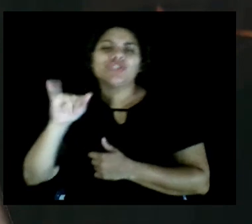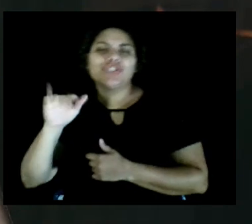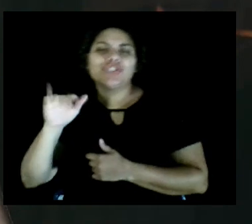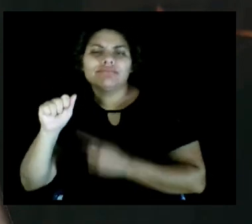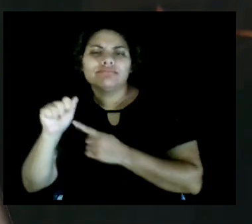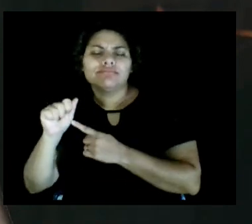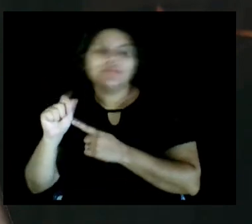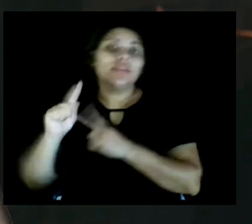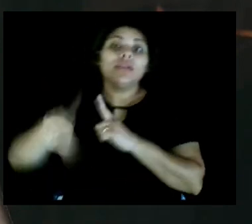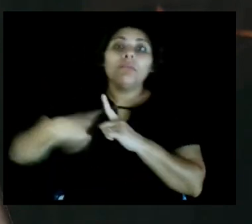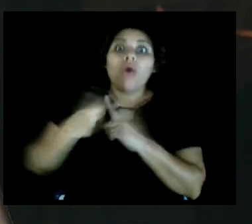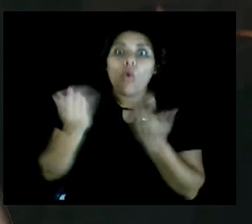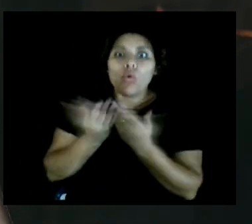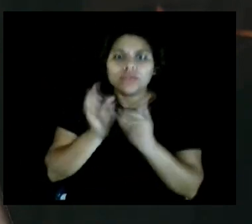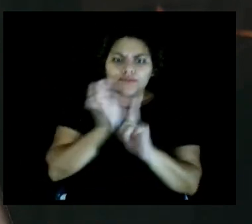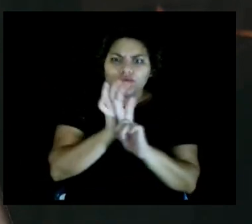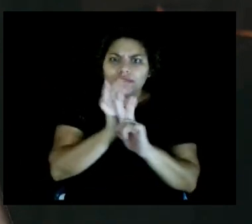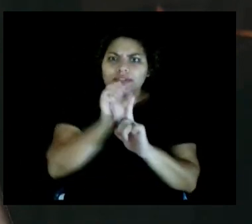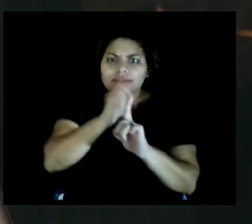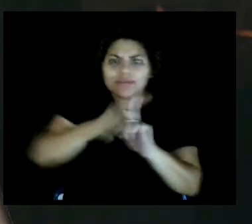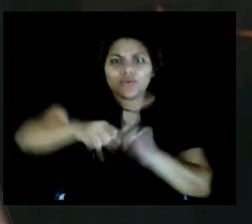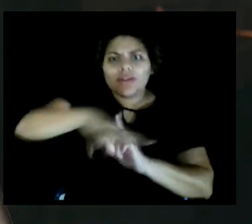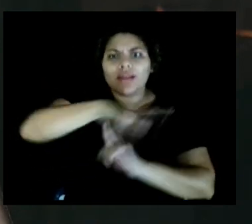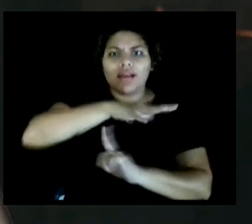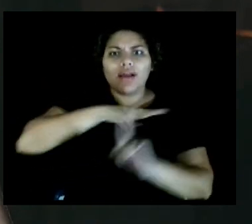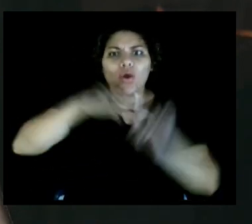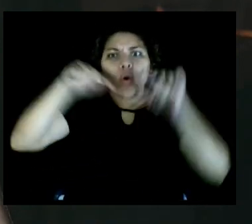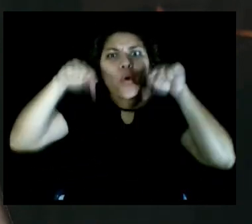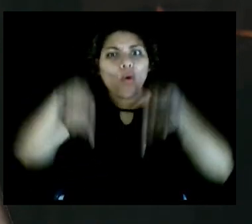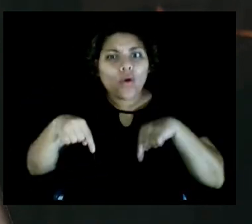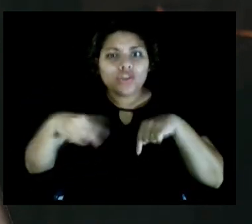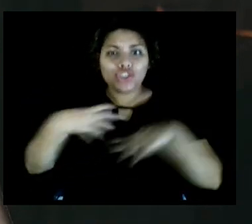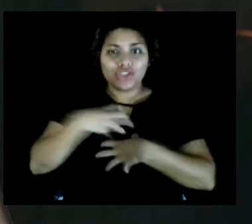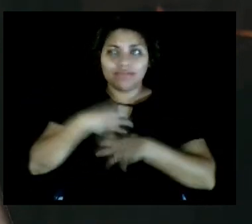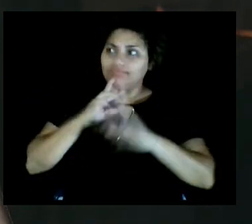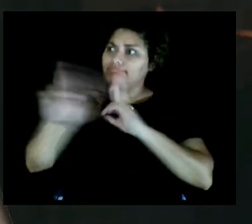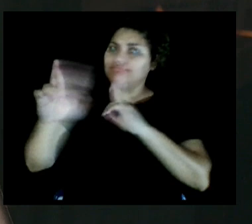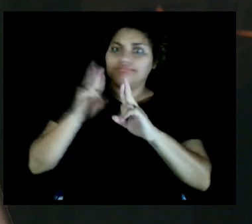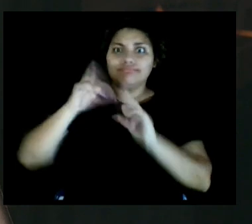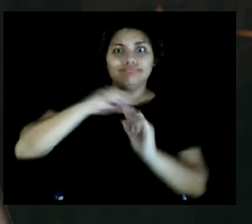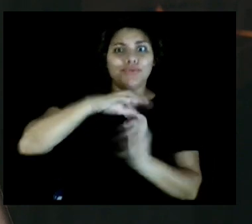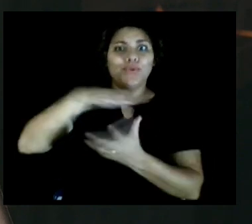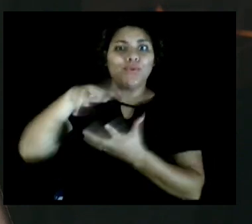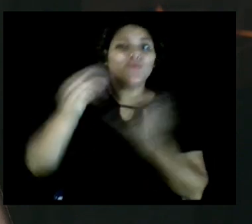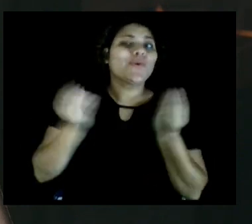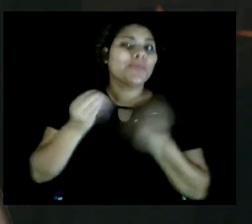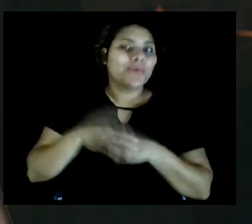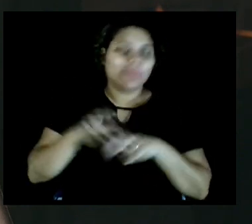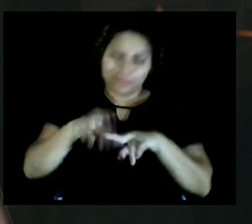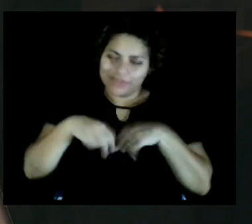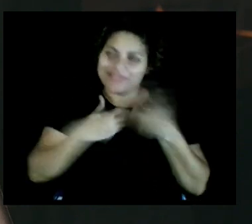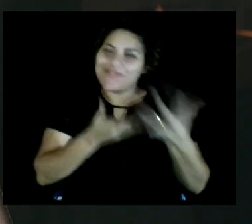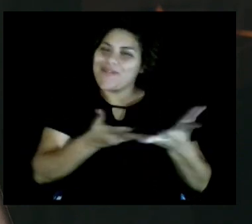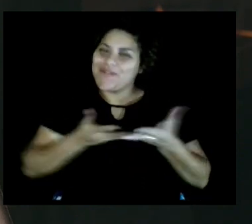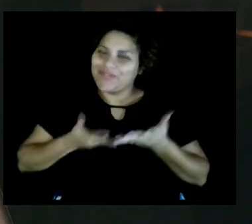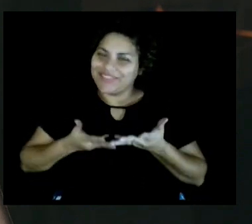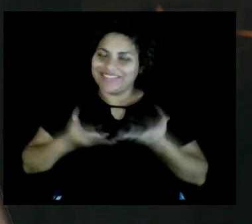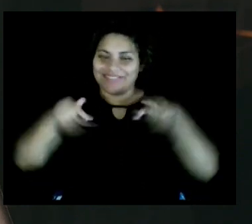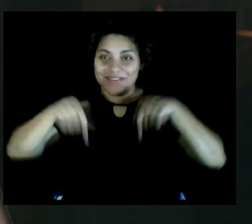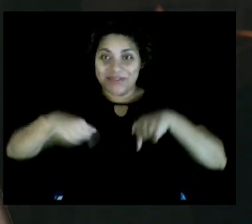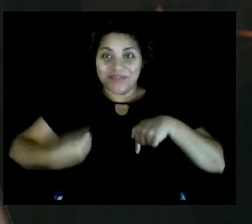atual e a forma de se relacionar com o mundo, né? Então por isso que a gente convida e a gente recebe aqui no estúdio